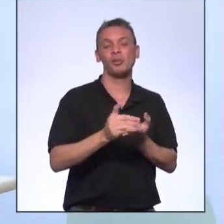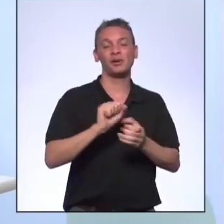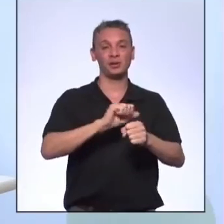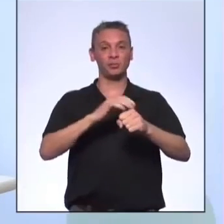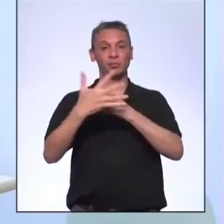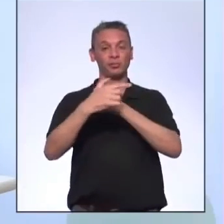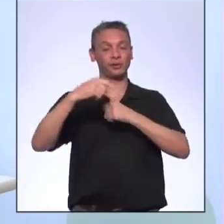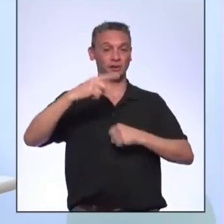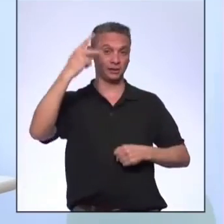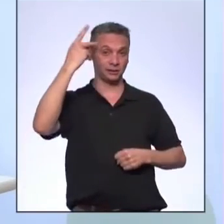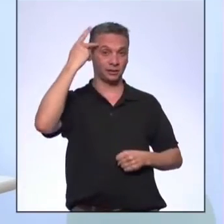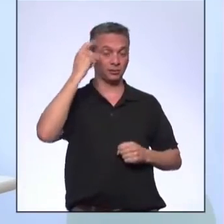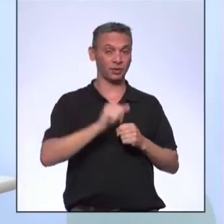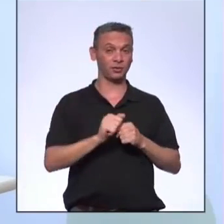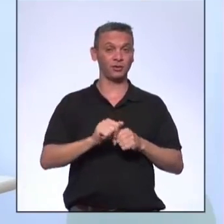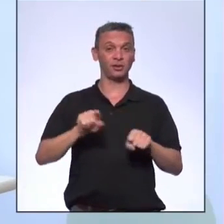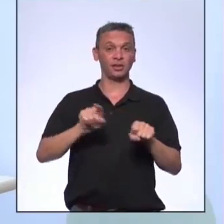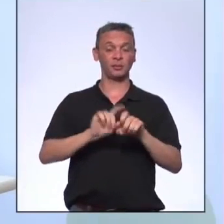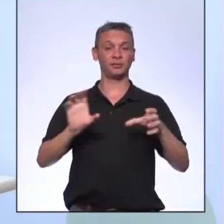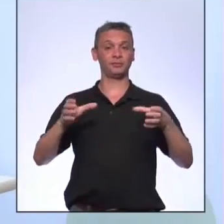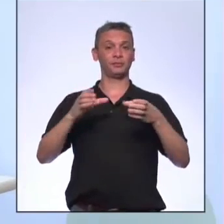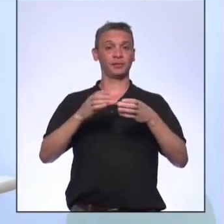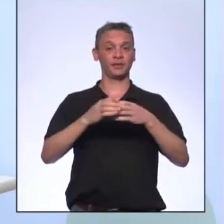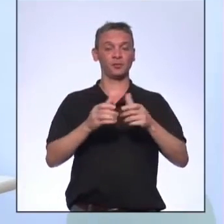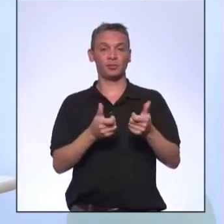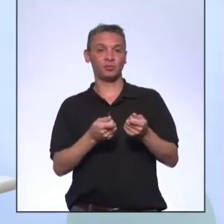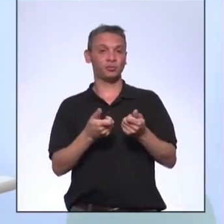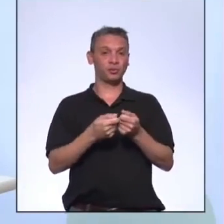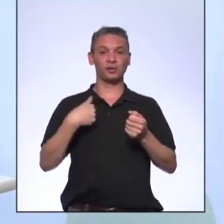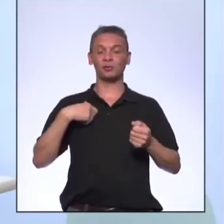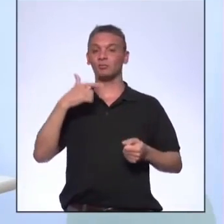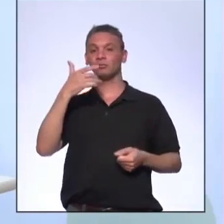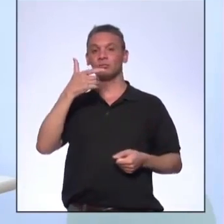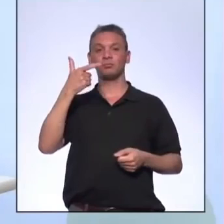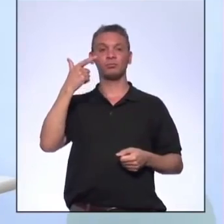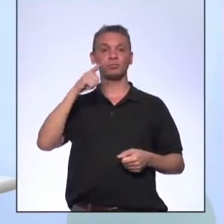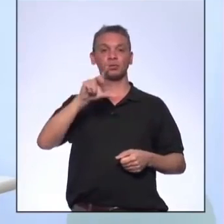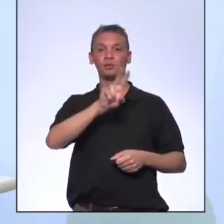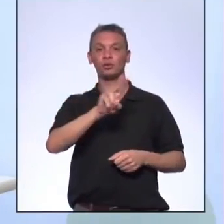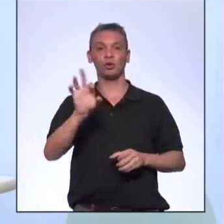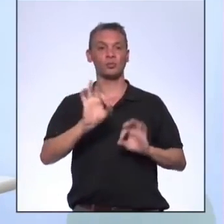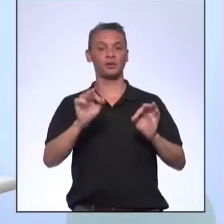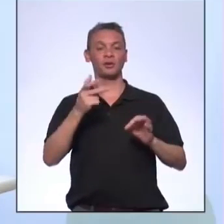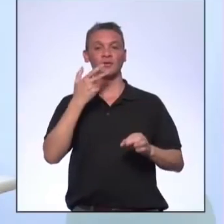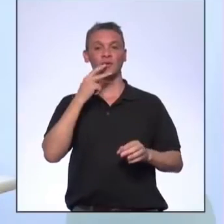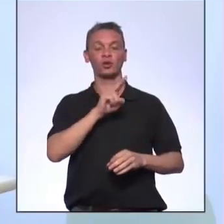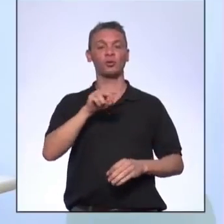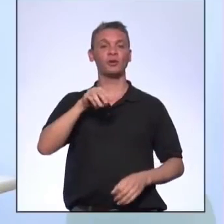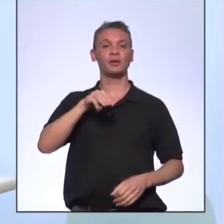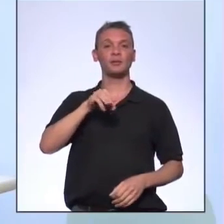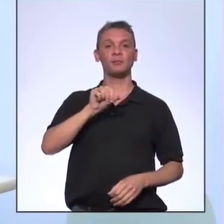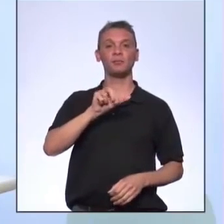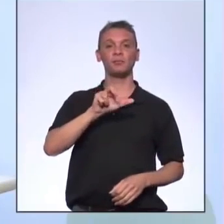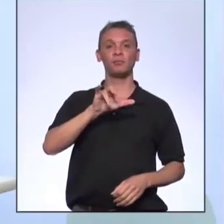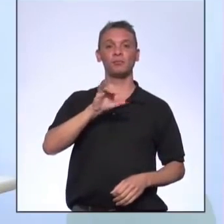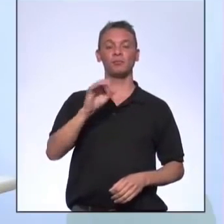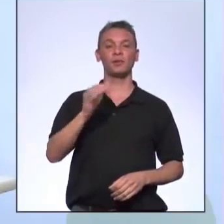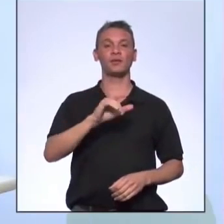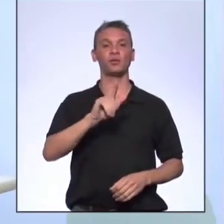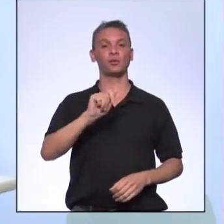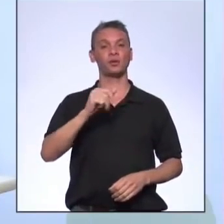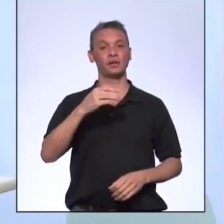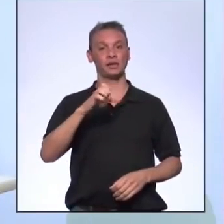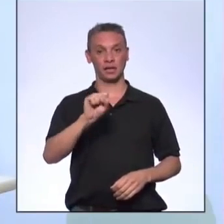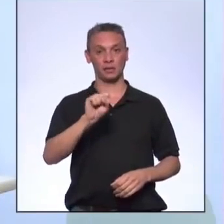né? O Universo Gamer, eu vou passar porque eu não consegui pegar o nome do pessoal. Citaram Games. Mário aqui, Games.